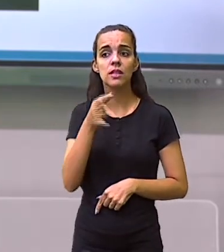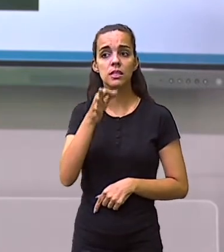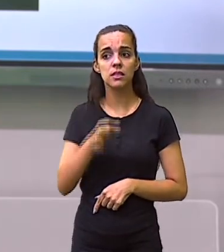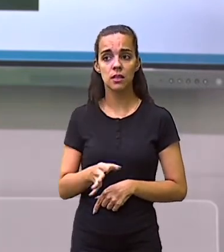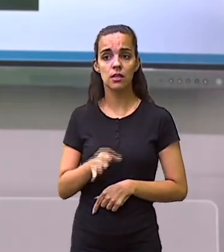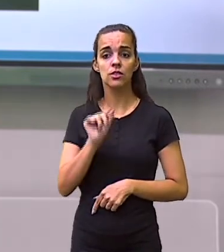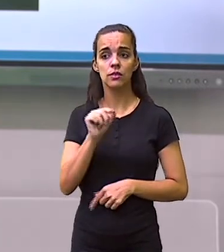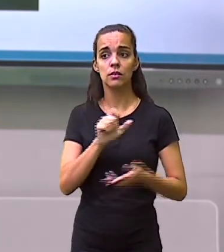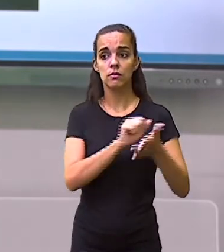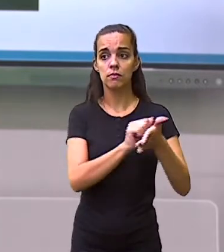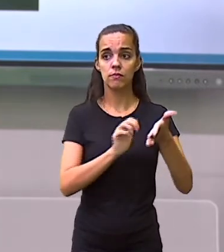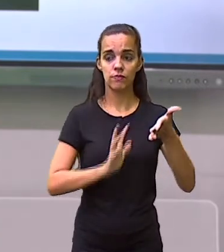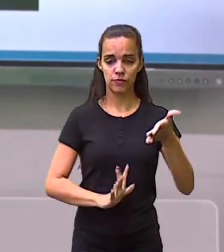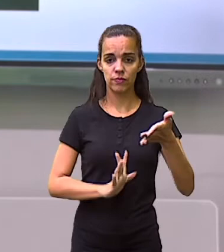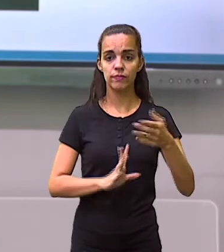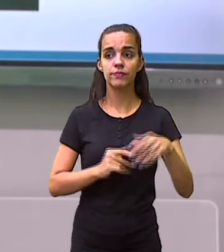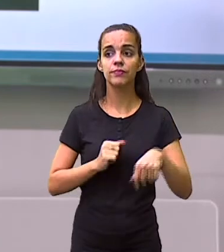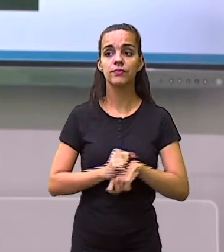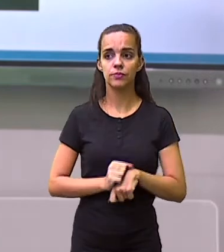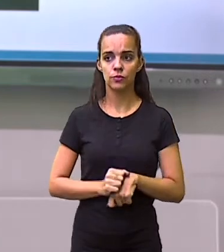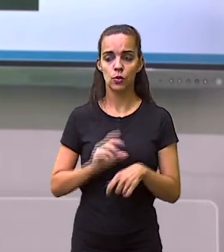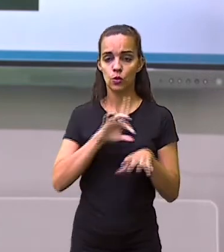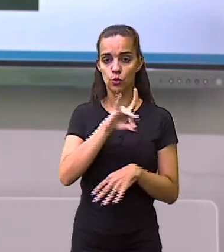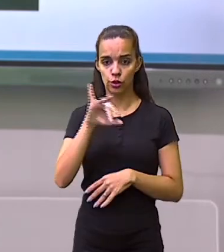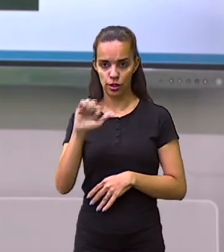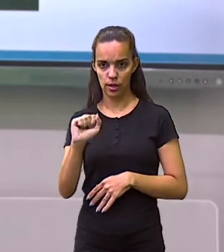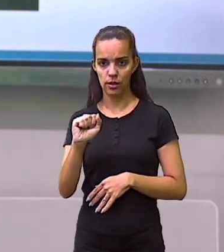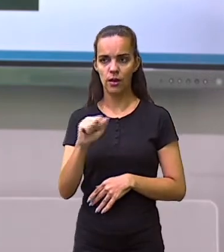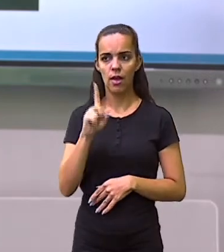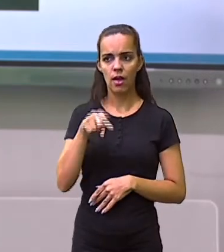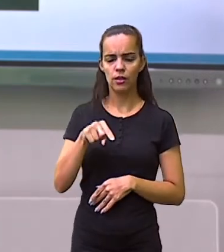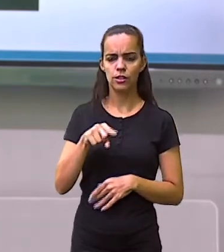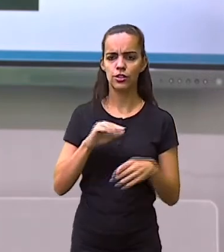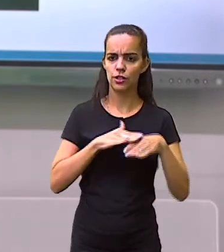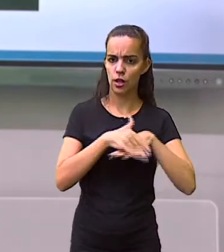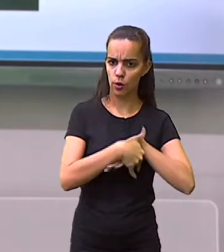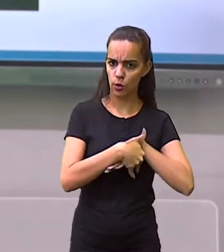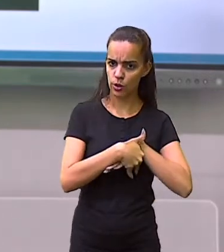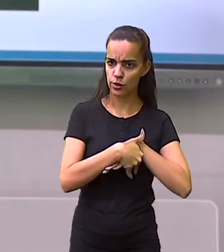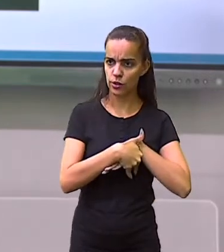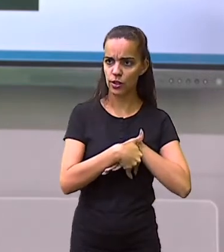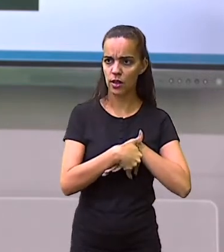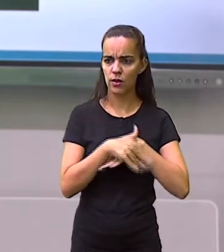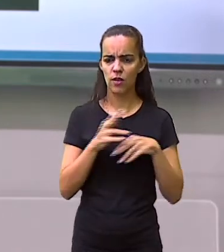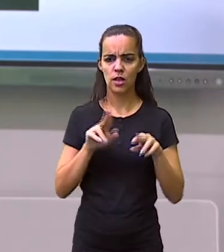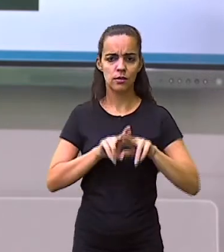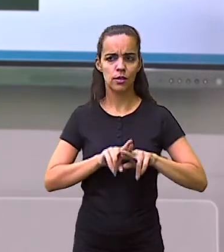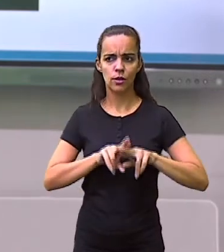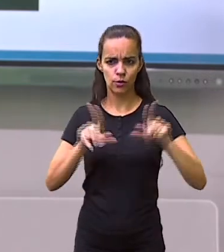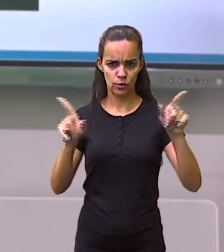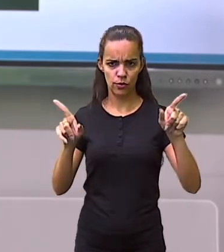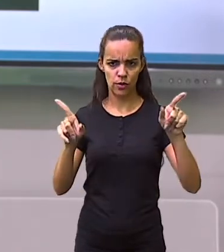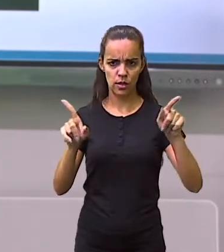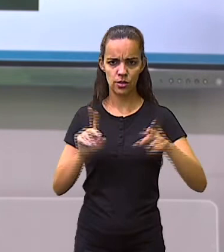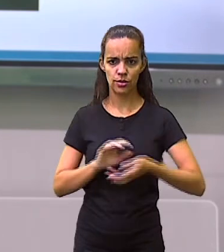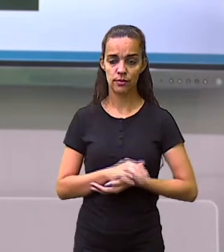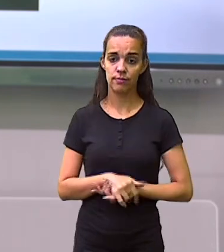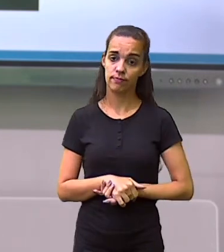as atividades realizadas durante o dia e a noite, elas são diferentes?